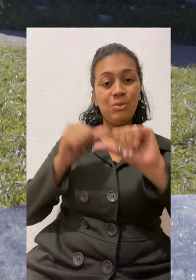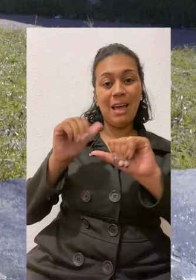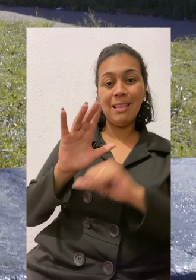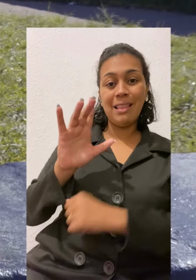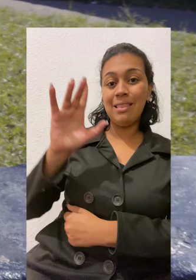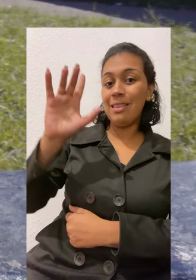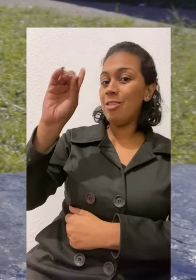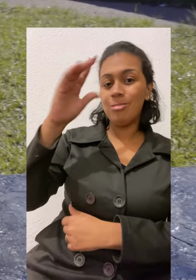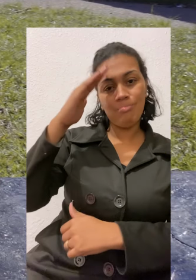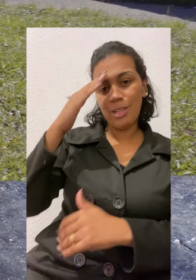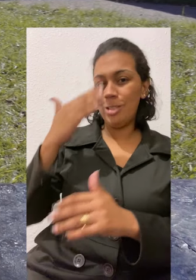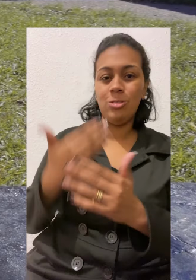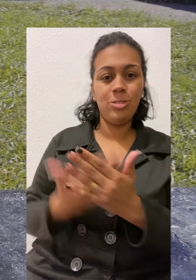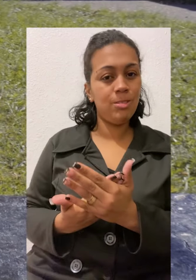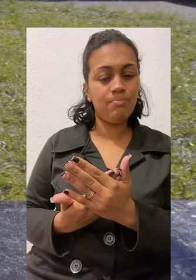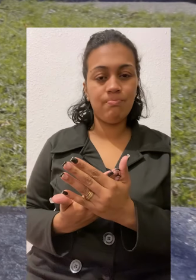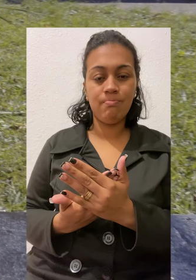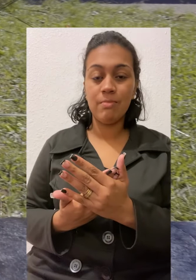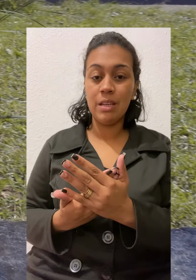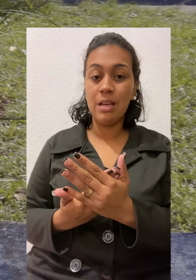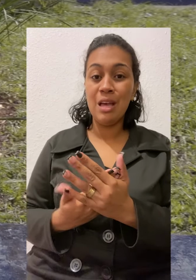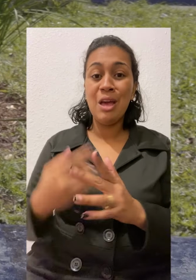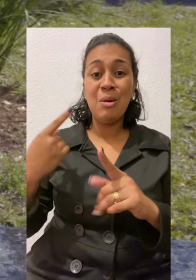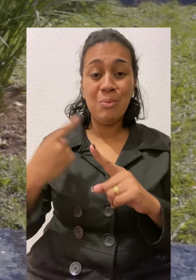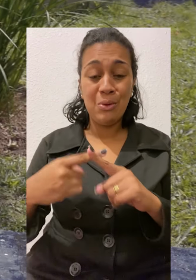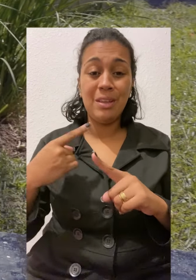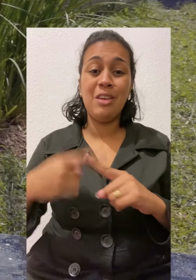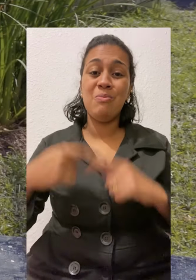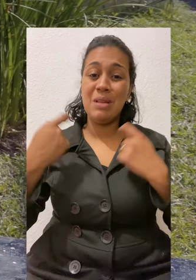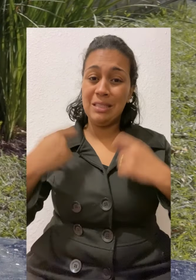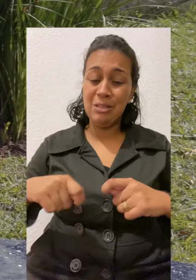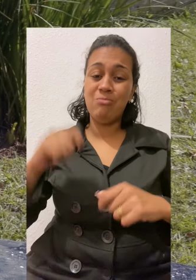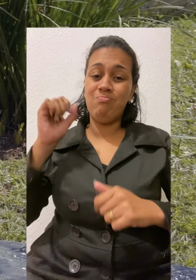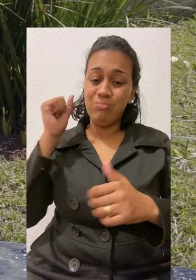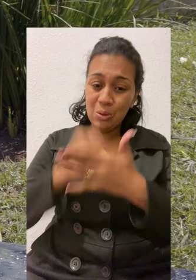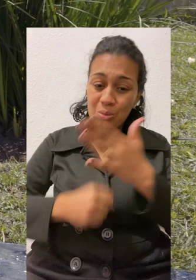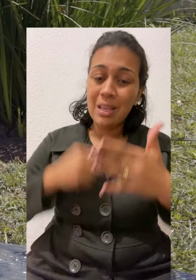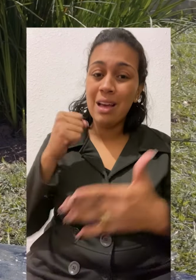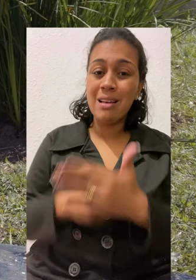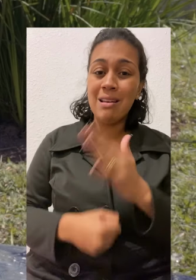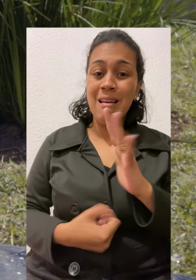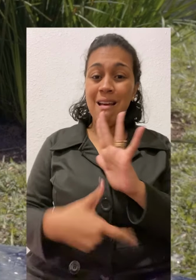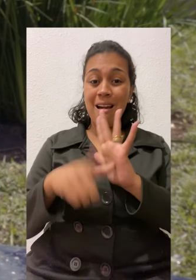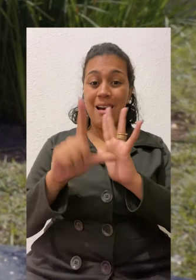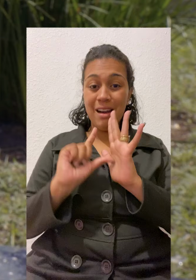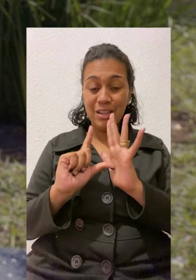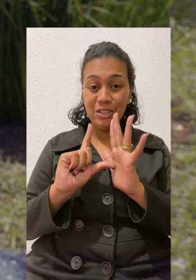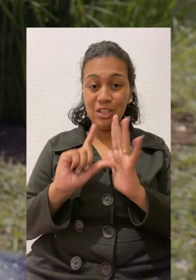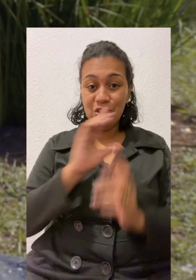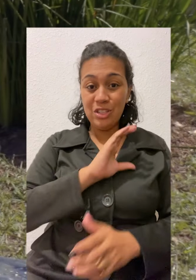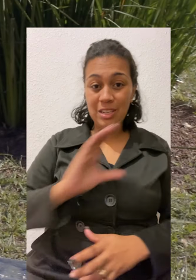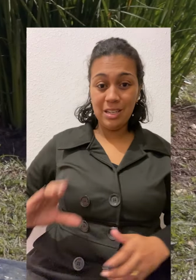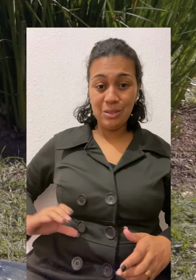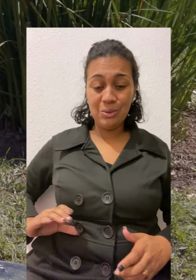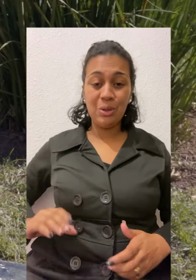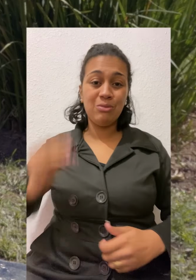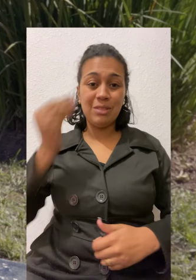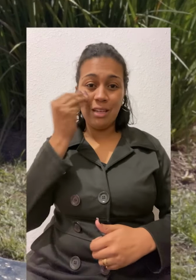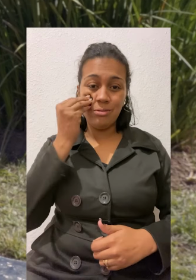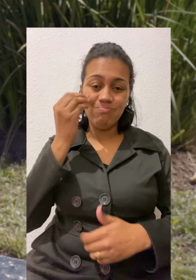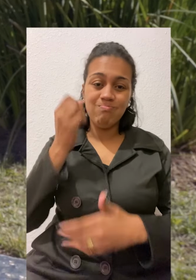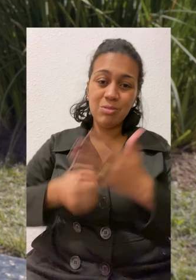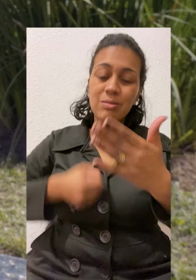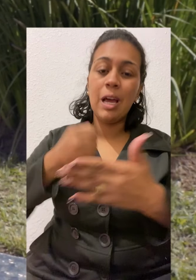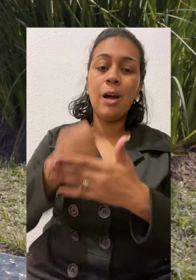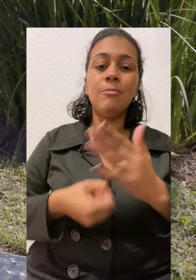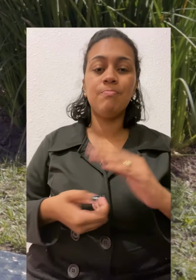Deus incrédulo. É que há séculos, antes de Cristo, esse corpo